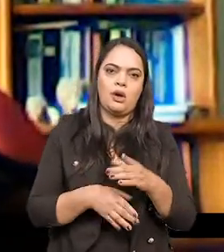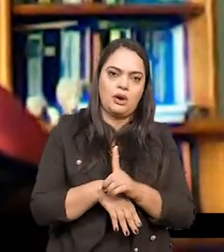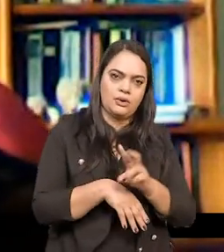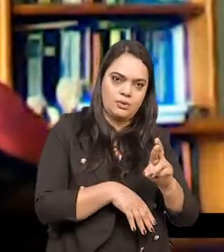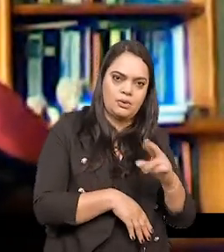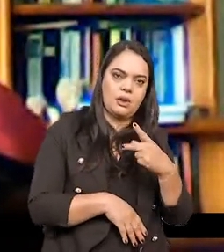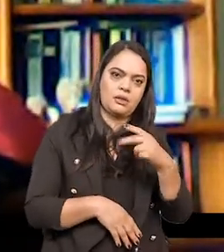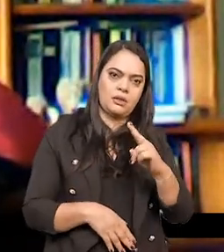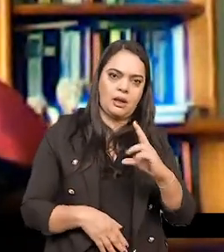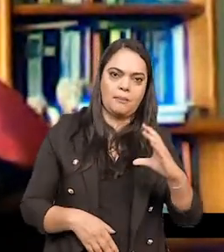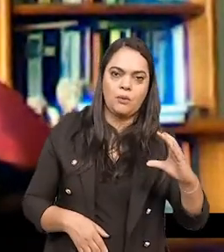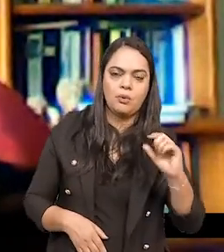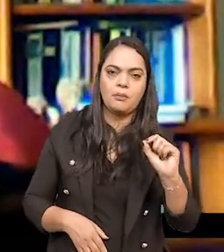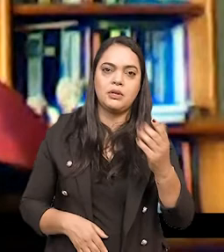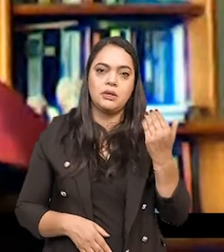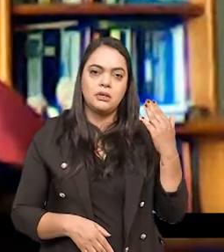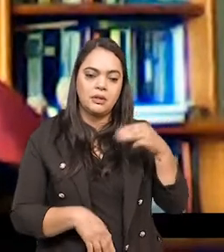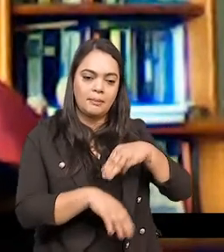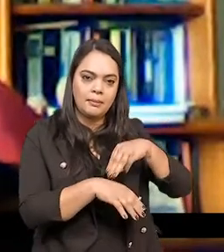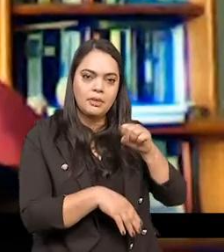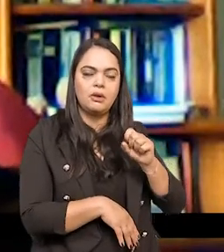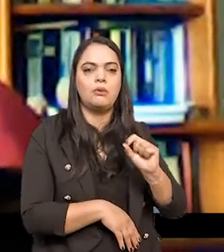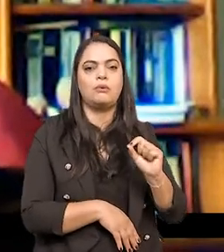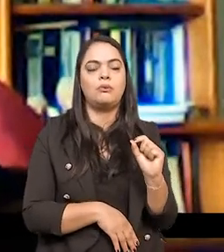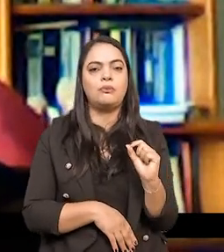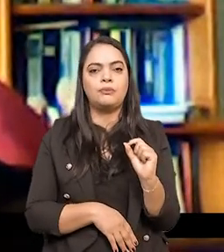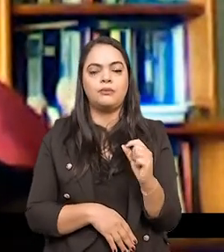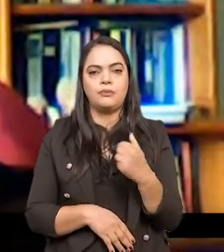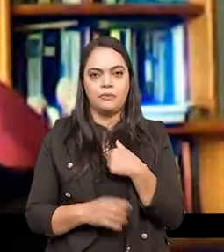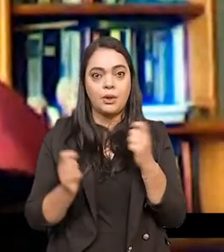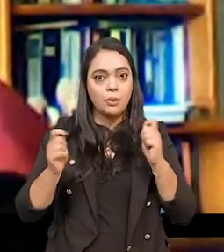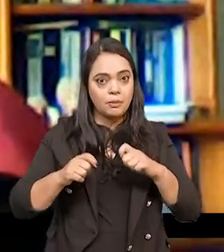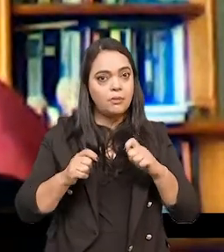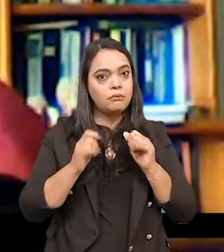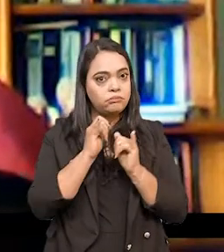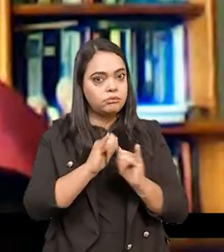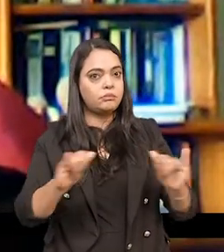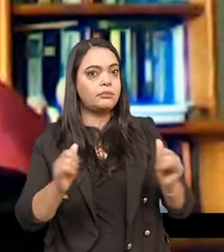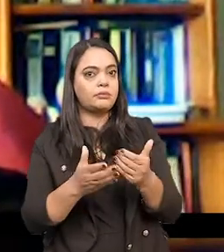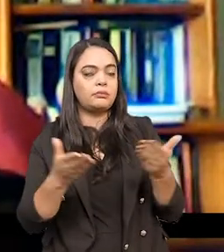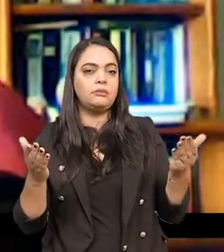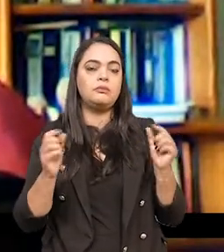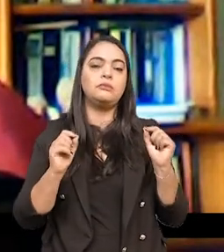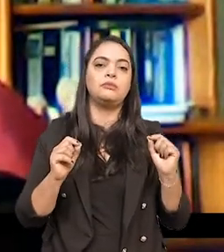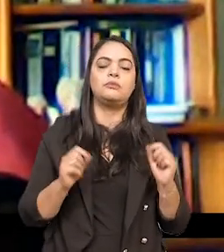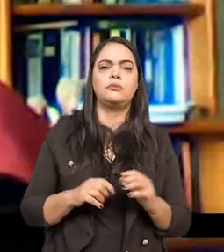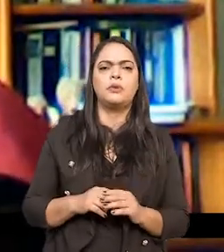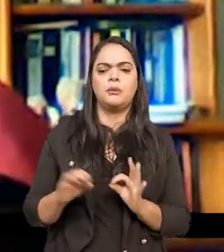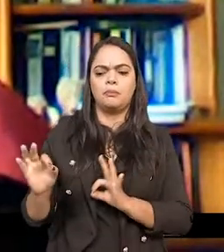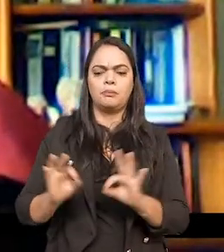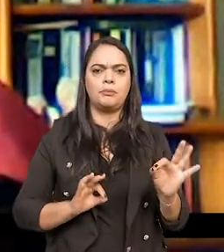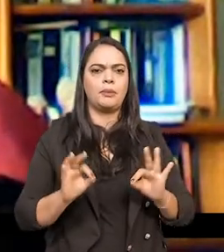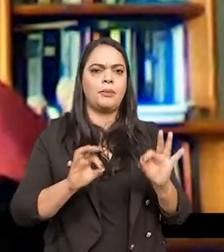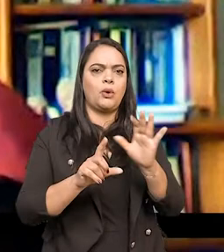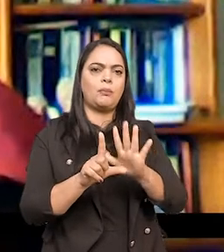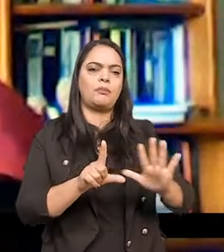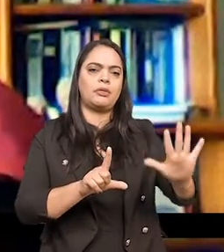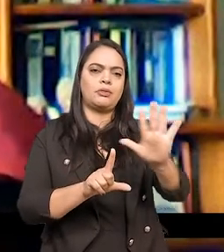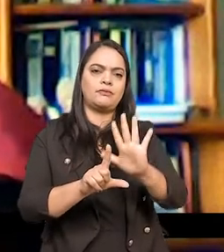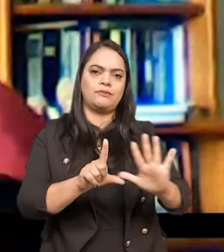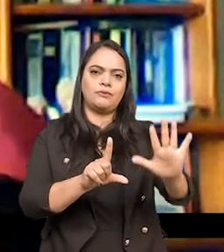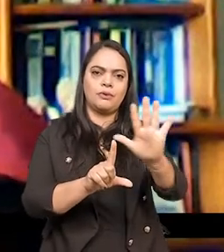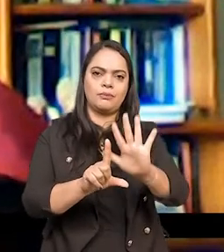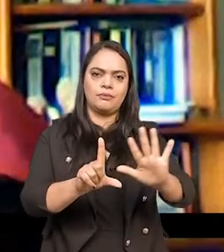PUC, ela no mestrado Prof. História, ela, até posso passar para vocês, ela montou uma plataforma